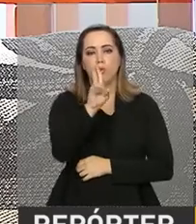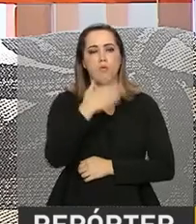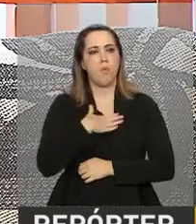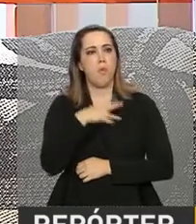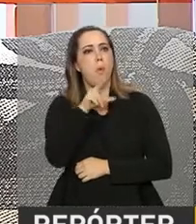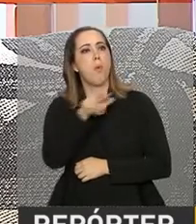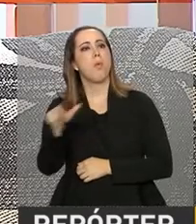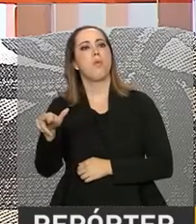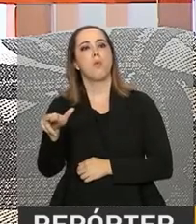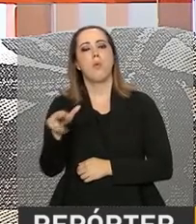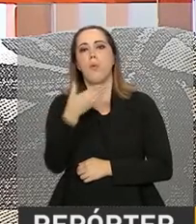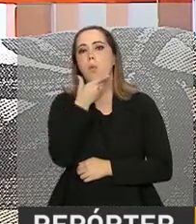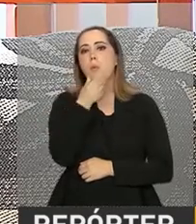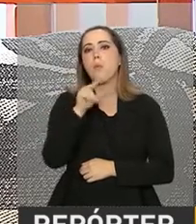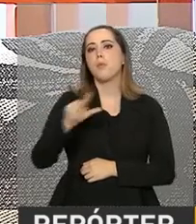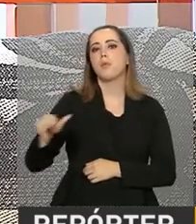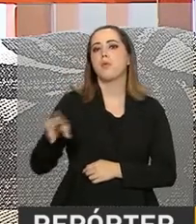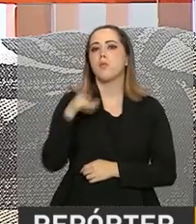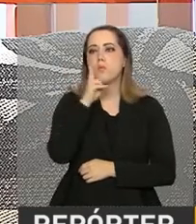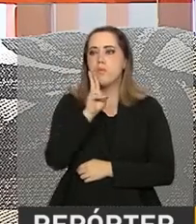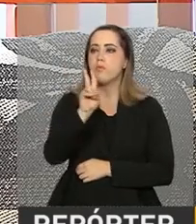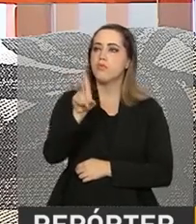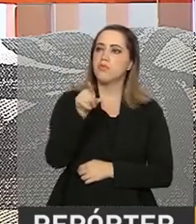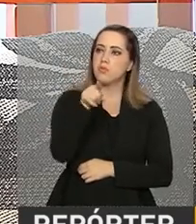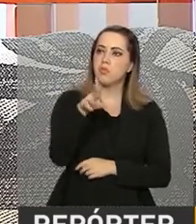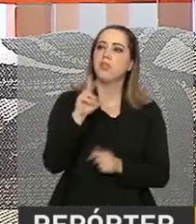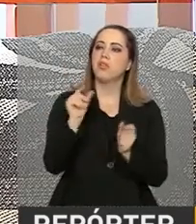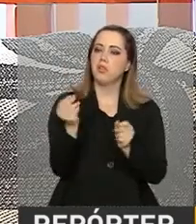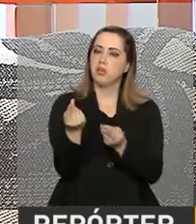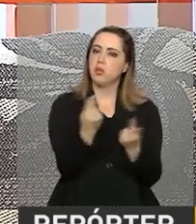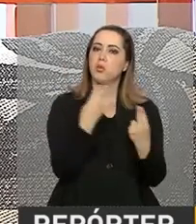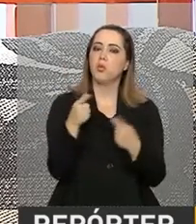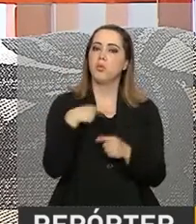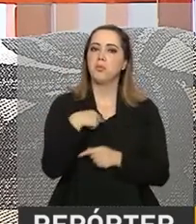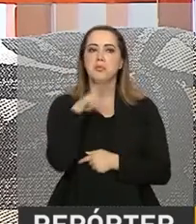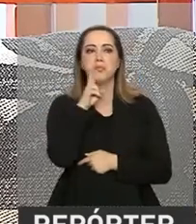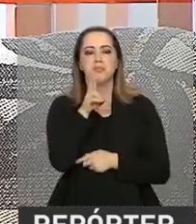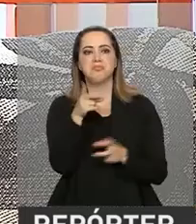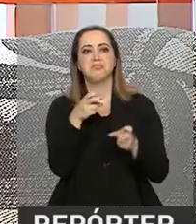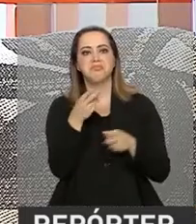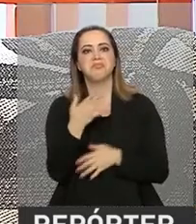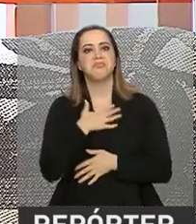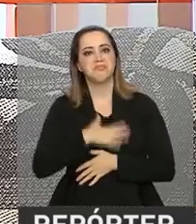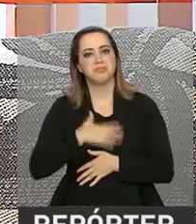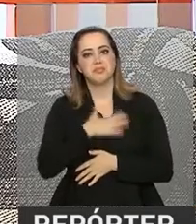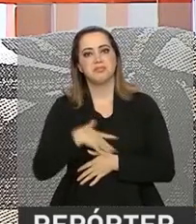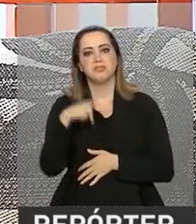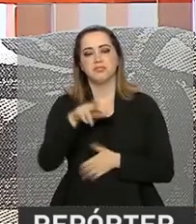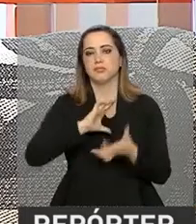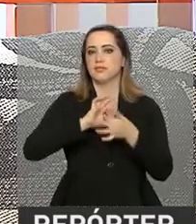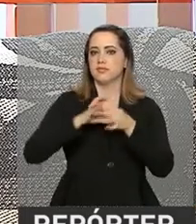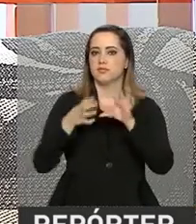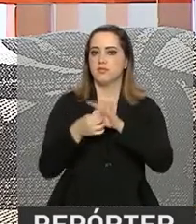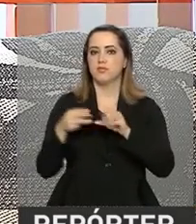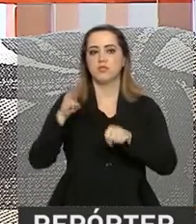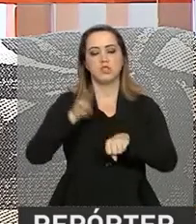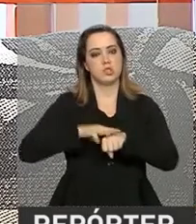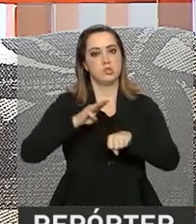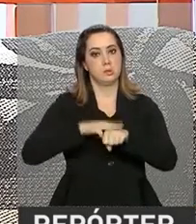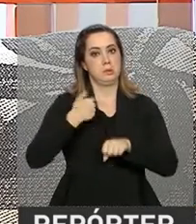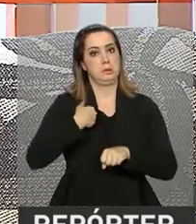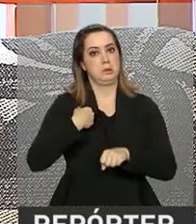obmep eu achei bem bacana essas olimpíadas de matemática eu comecei há